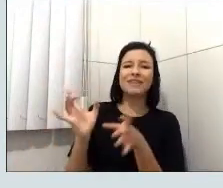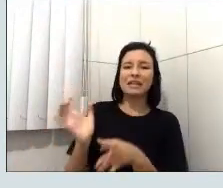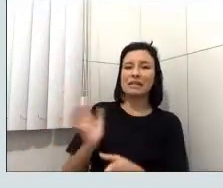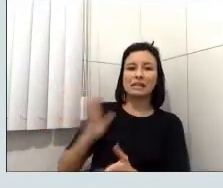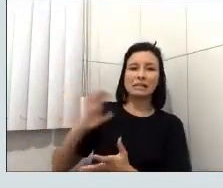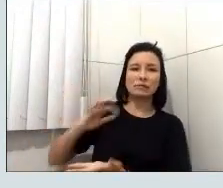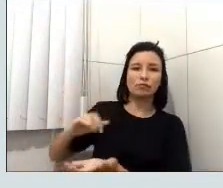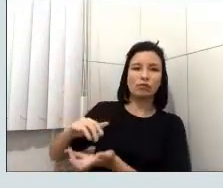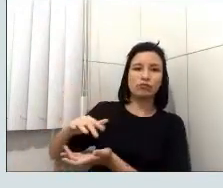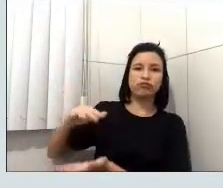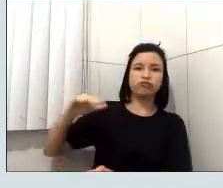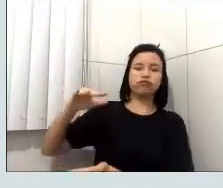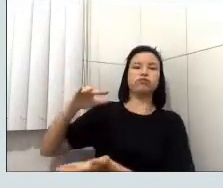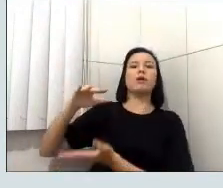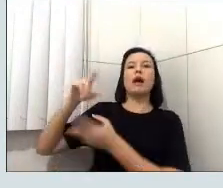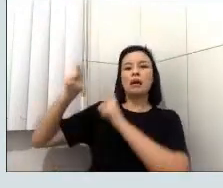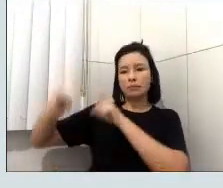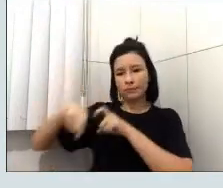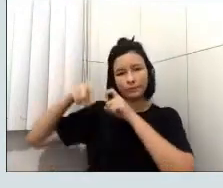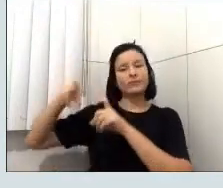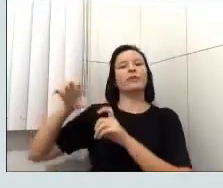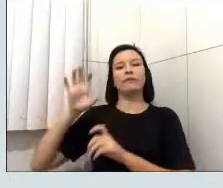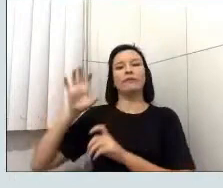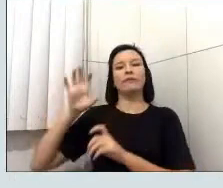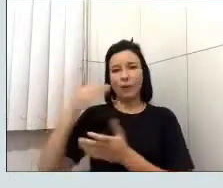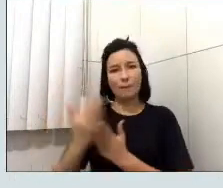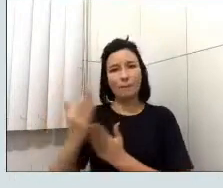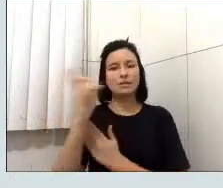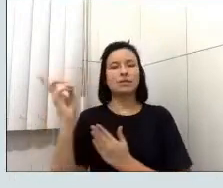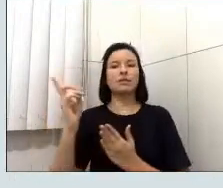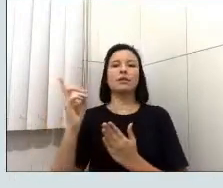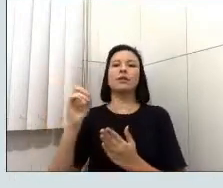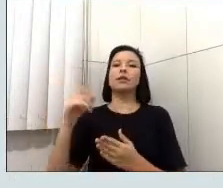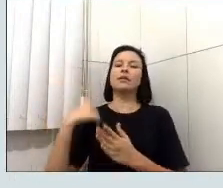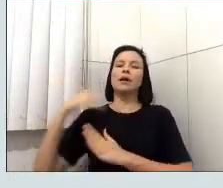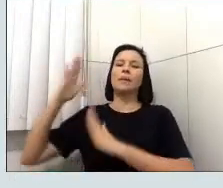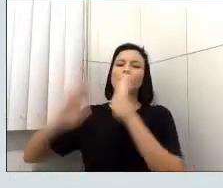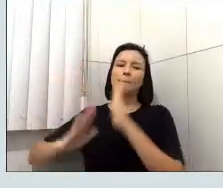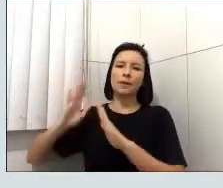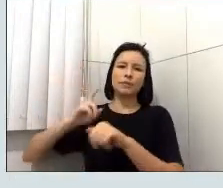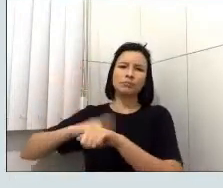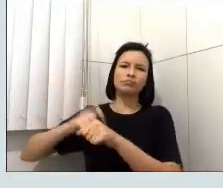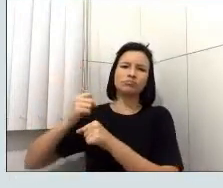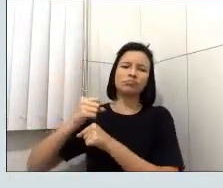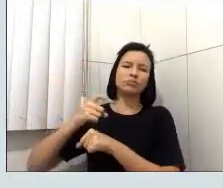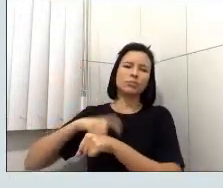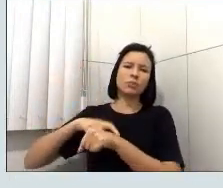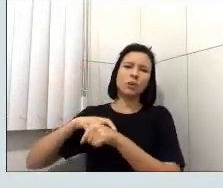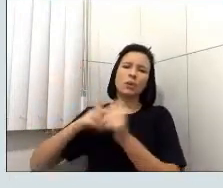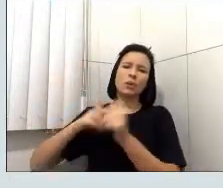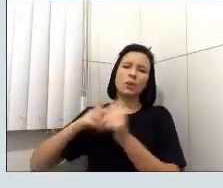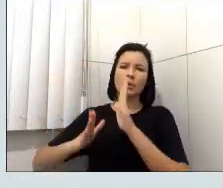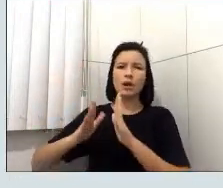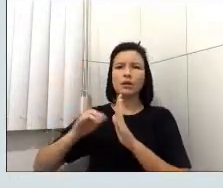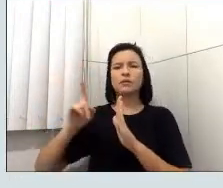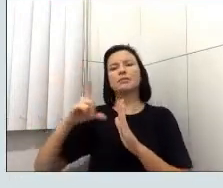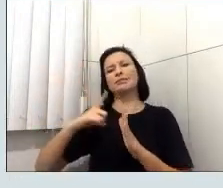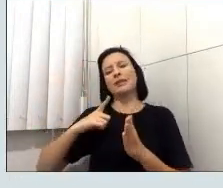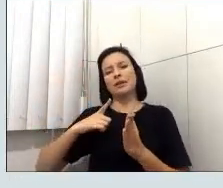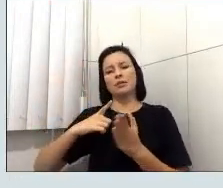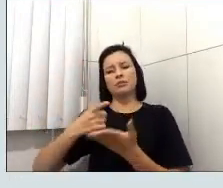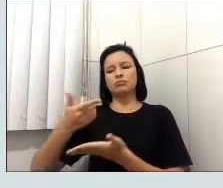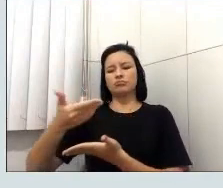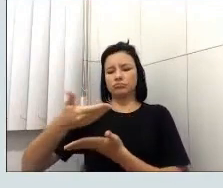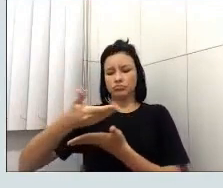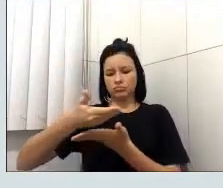explorarem. Isso só vai acontecer aí nesse período por causa de um tratado. Vocês vão ver mais sobre esse